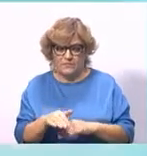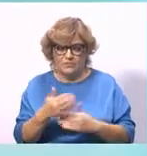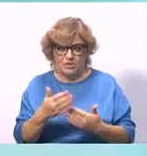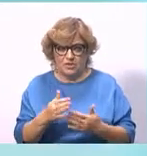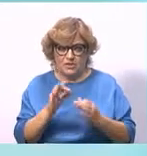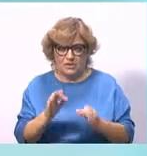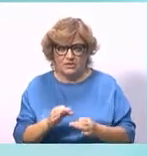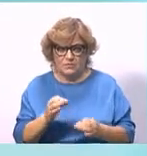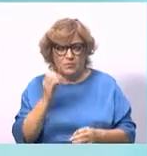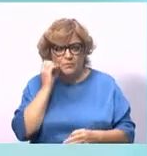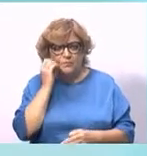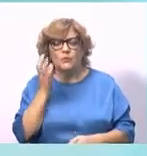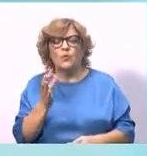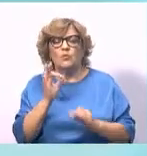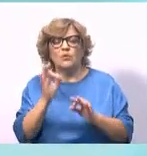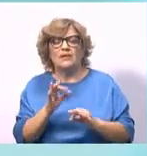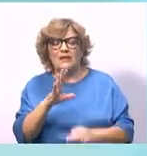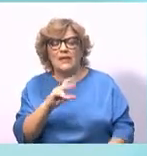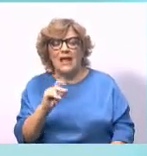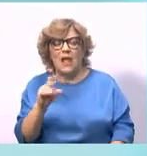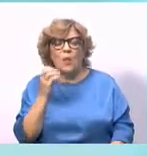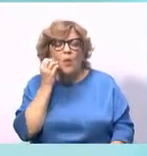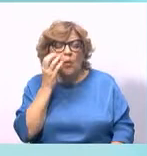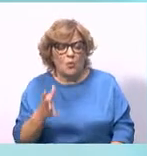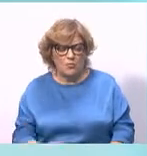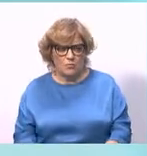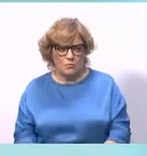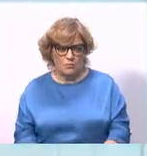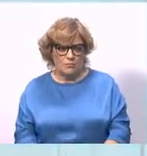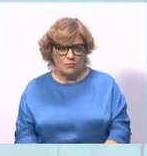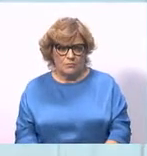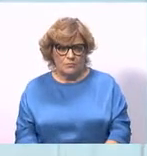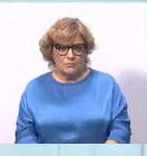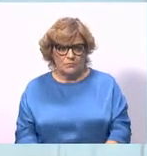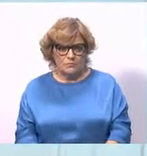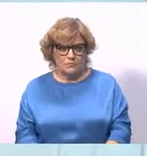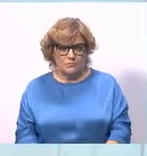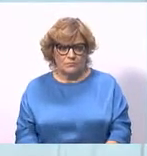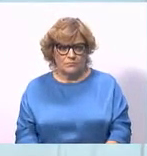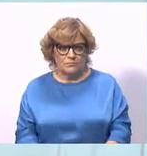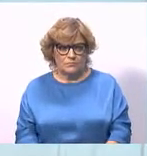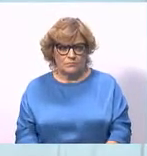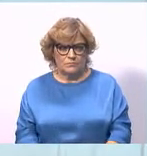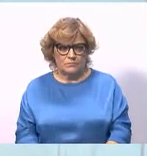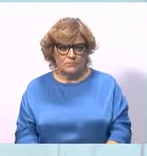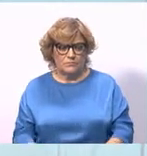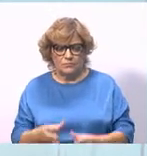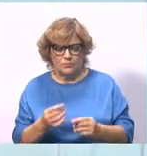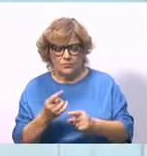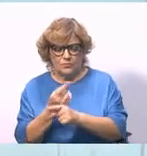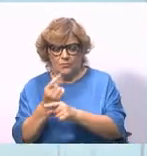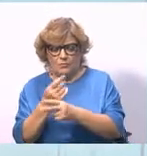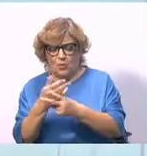então a tratamentos. Como é que se tratam os calos? Como é que se tratam os calos? Há muito tipo de tratamentos, não